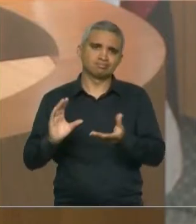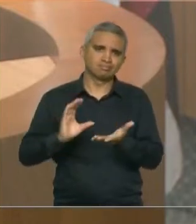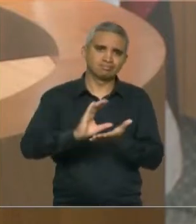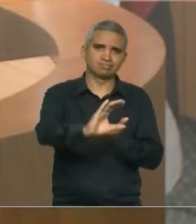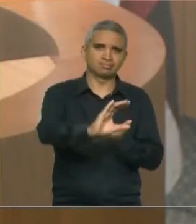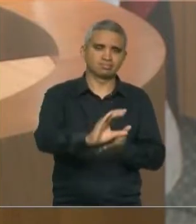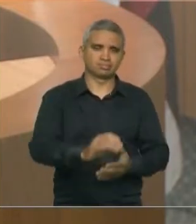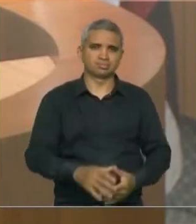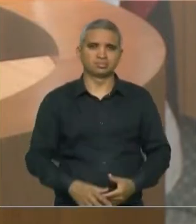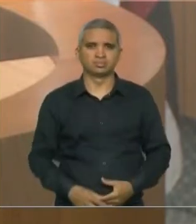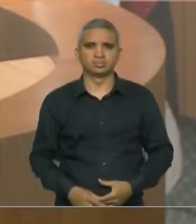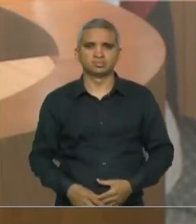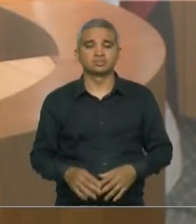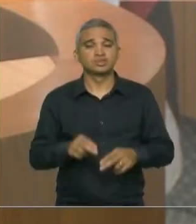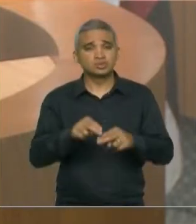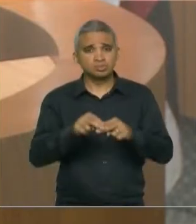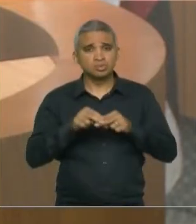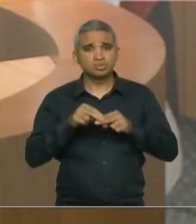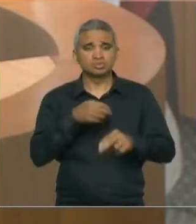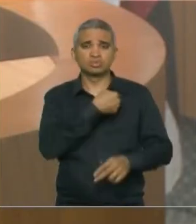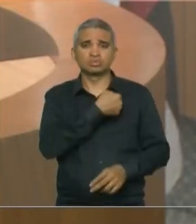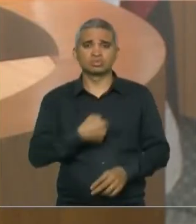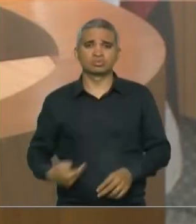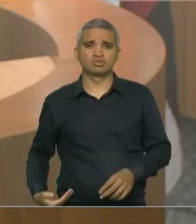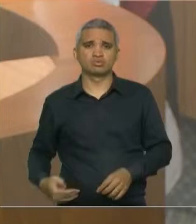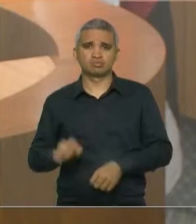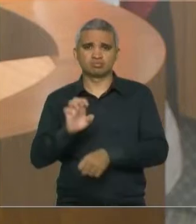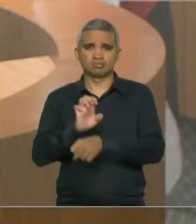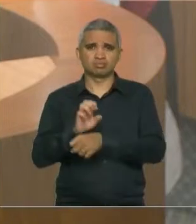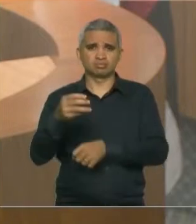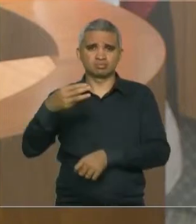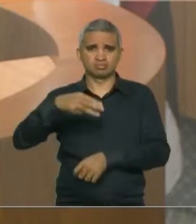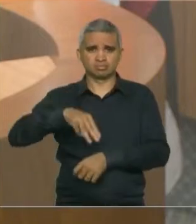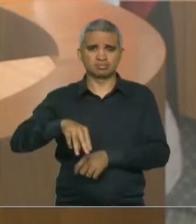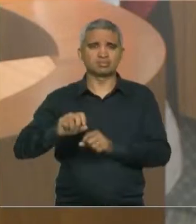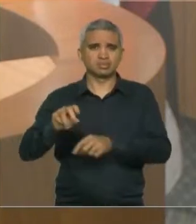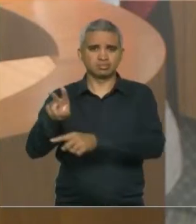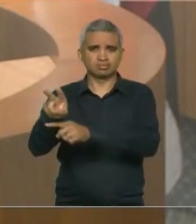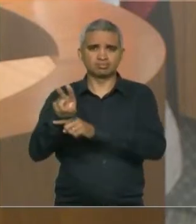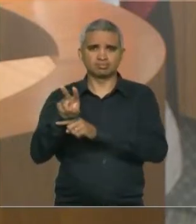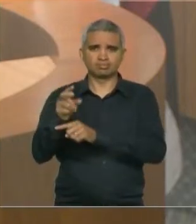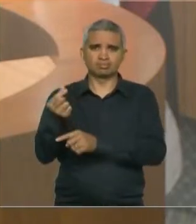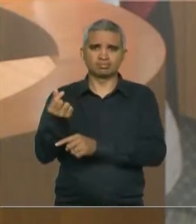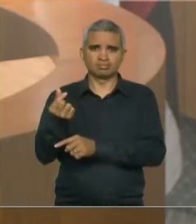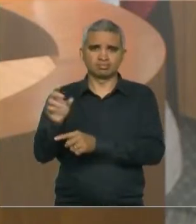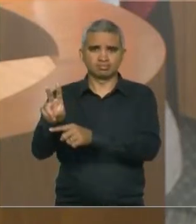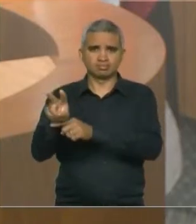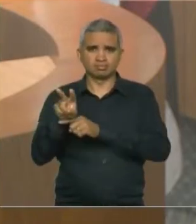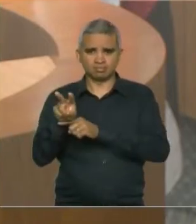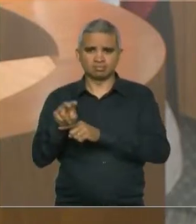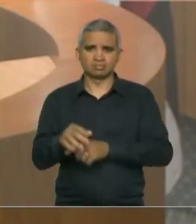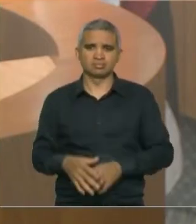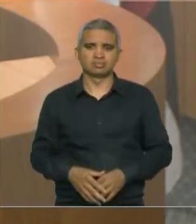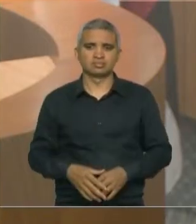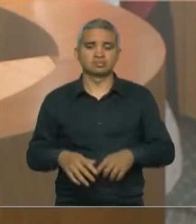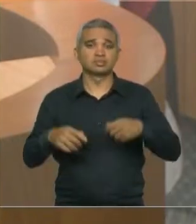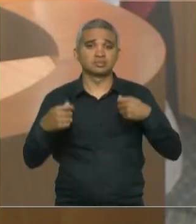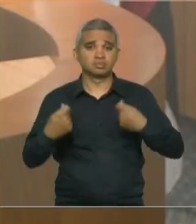maior, acho que precisa ser uma política de governo, uma política de Estado, não de